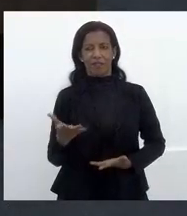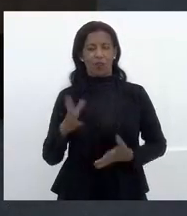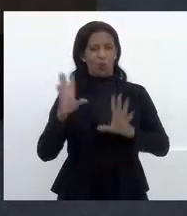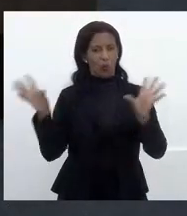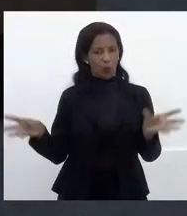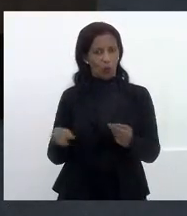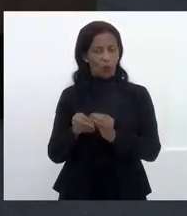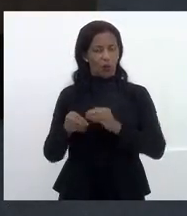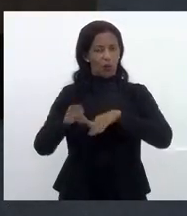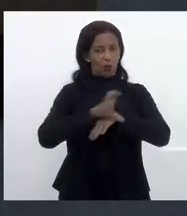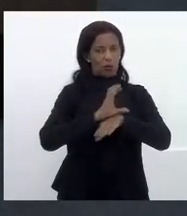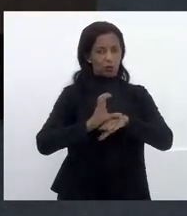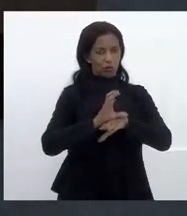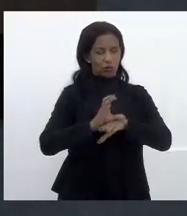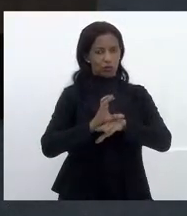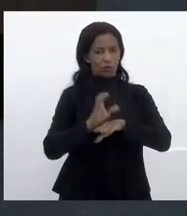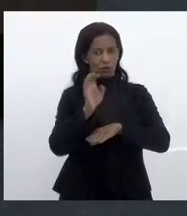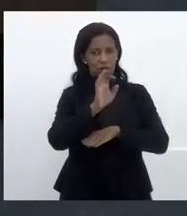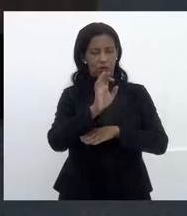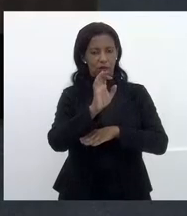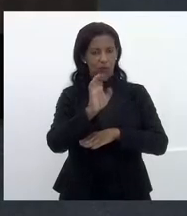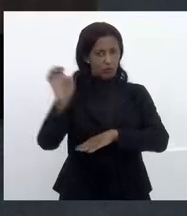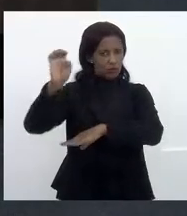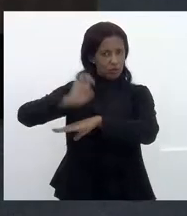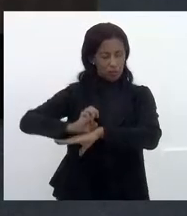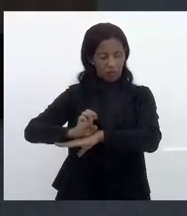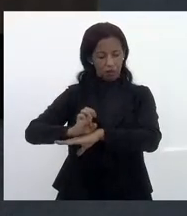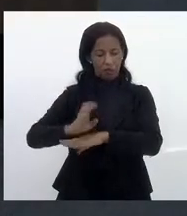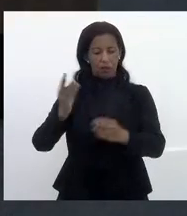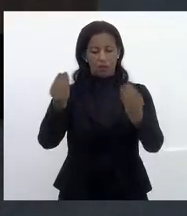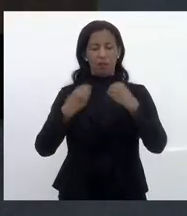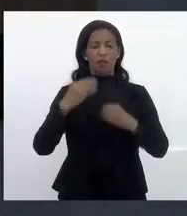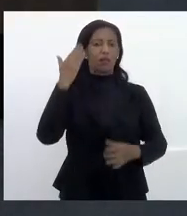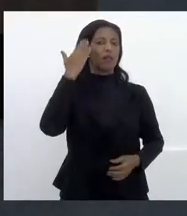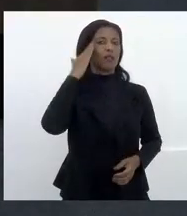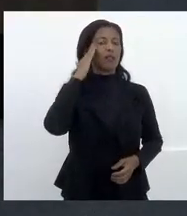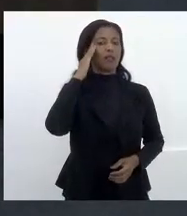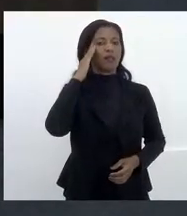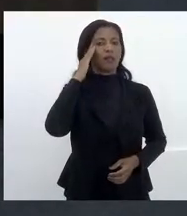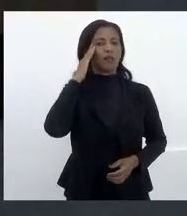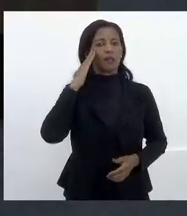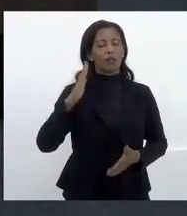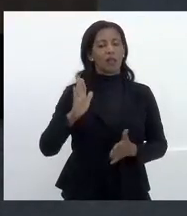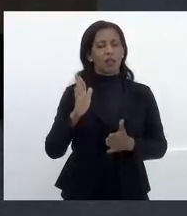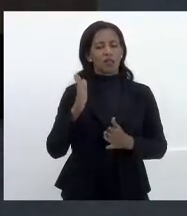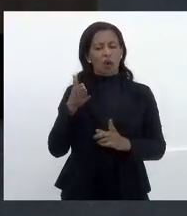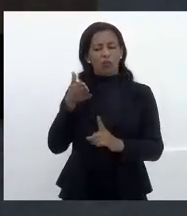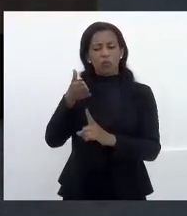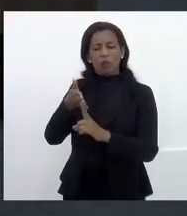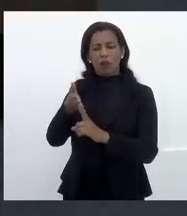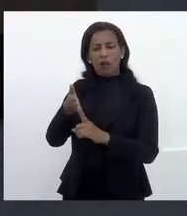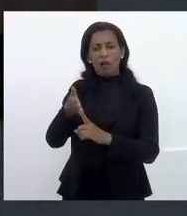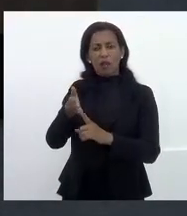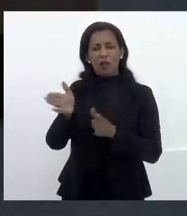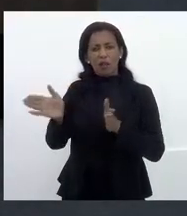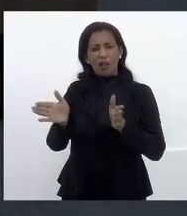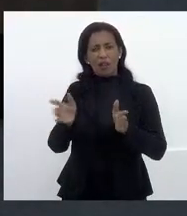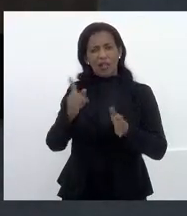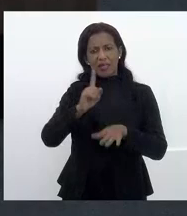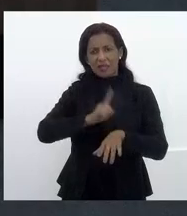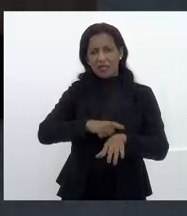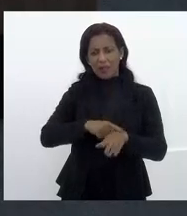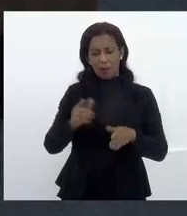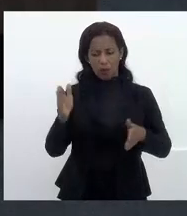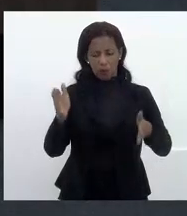vários artigos da Constituição do Estado e é Pelo que eu entendi mexe só referente a esse intervalo da